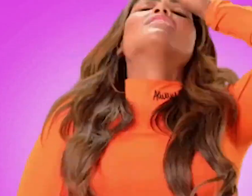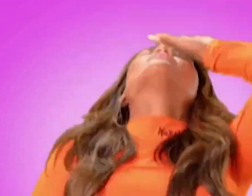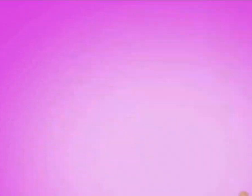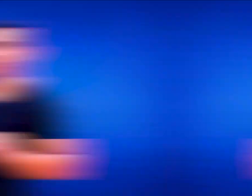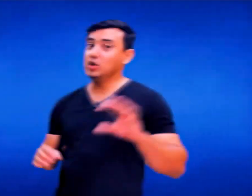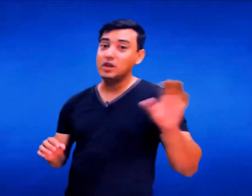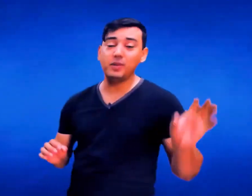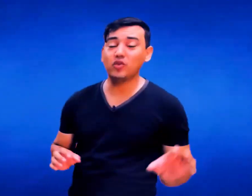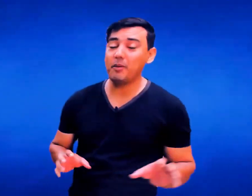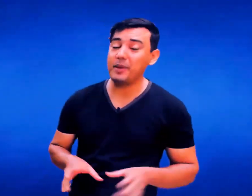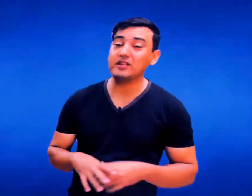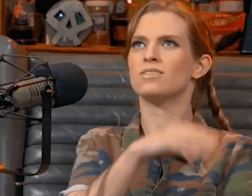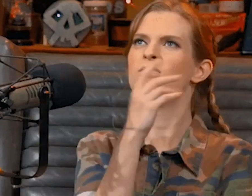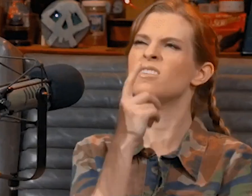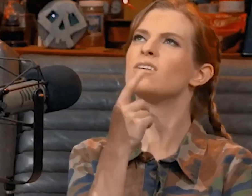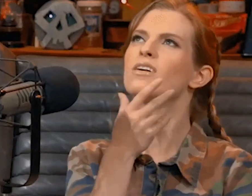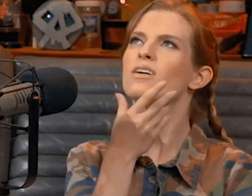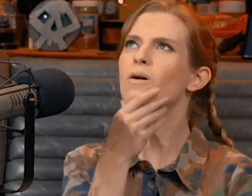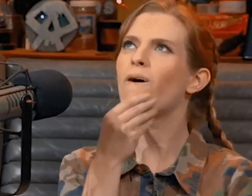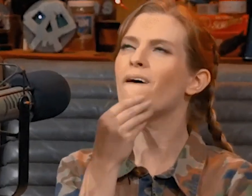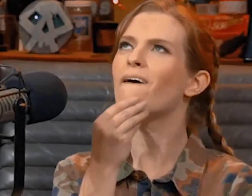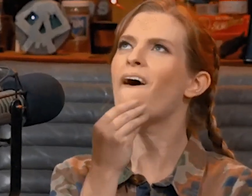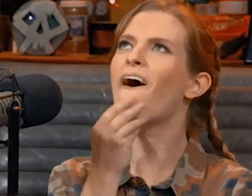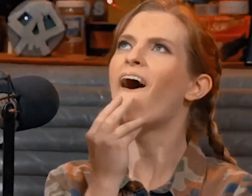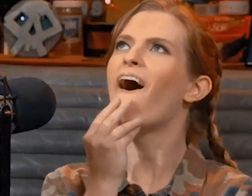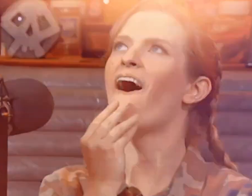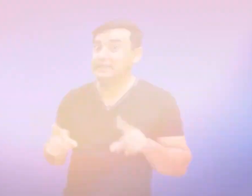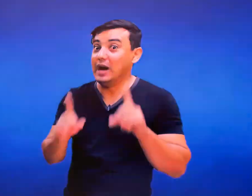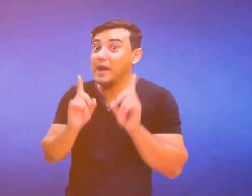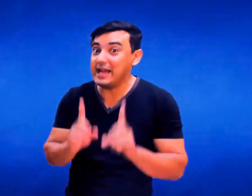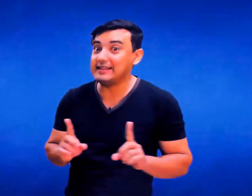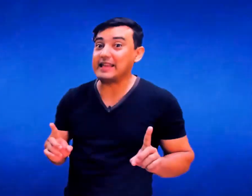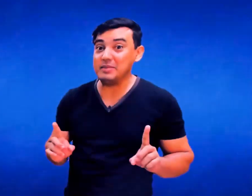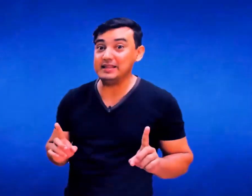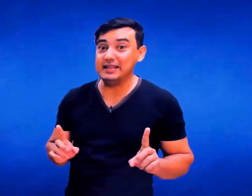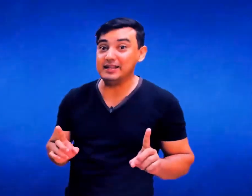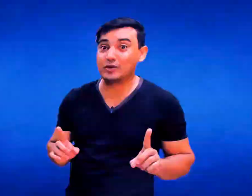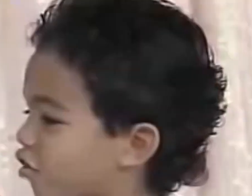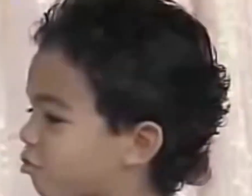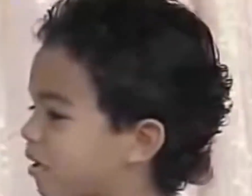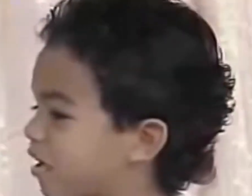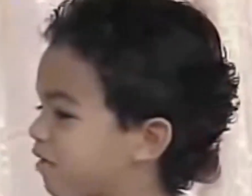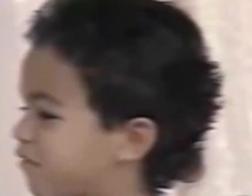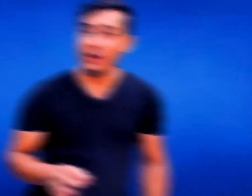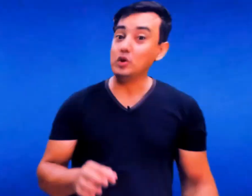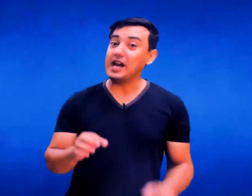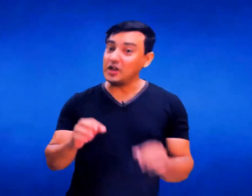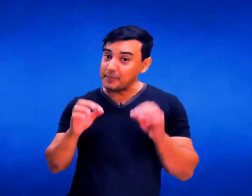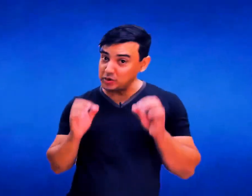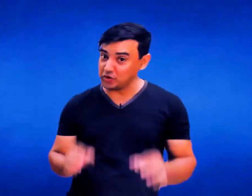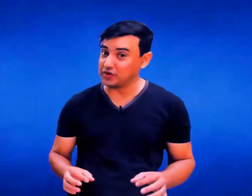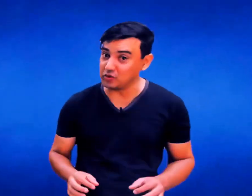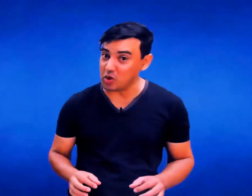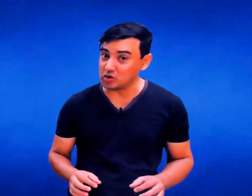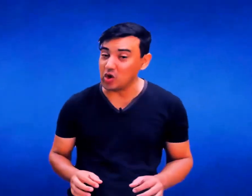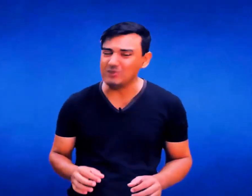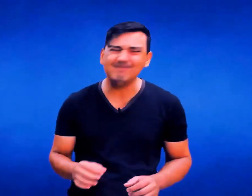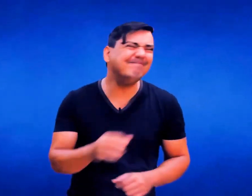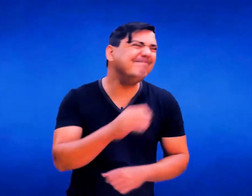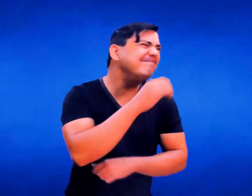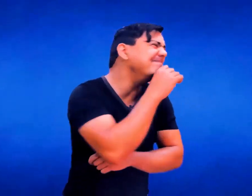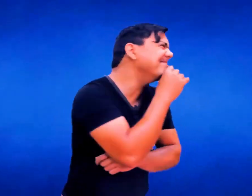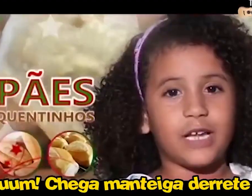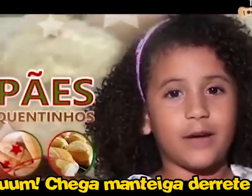nesse negócio aí. Muitas pessoas pensam que é só aprendendo as vogais, mas não é exatamente isso. Deus me livre. Pelo que a nossa produção nos